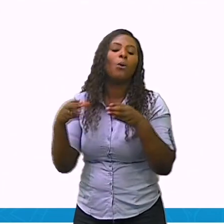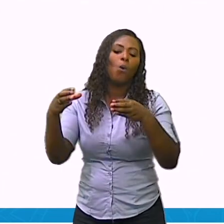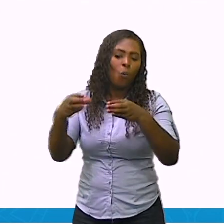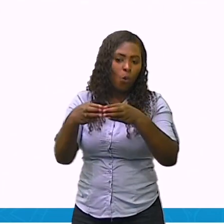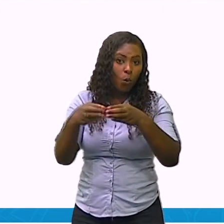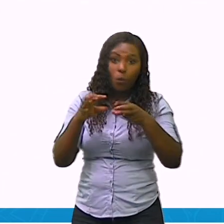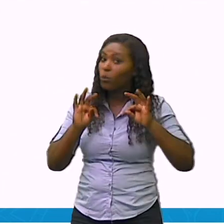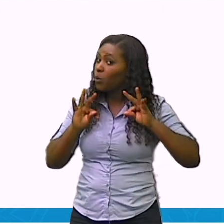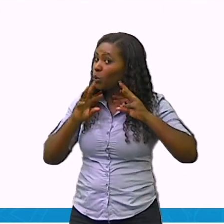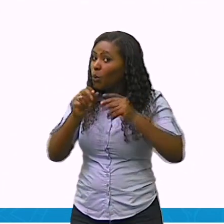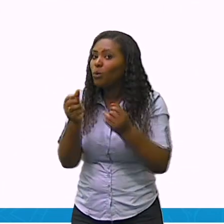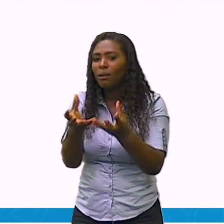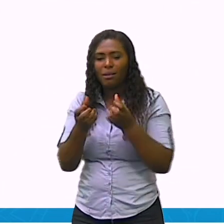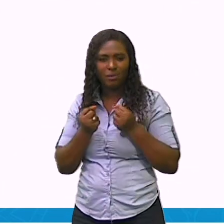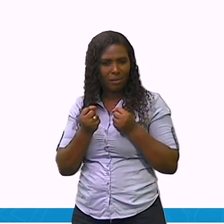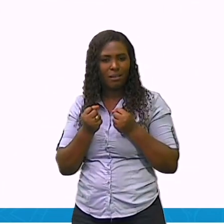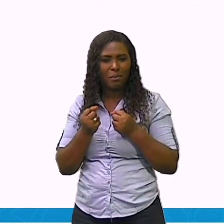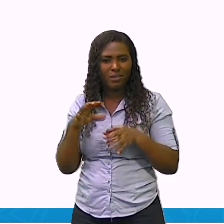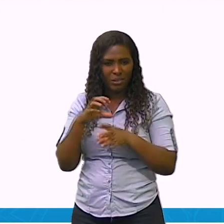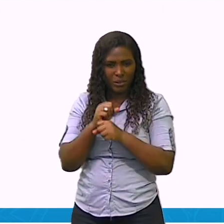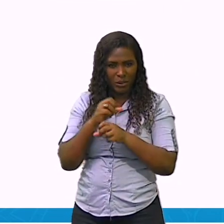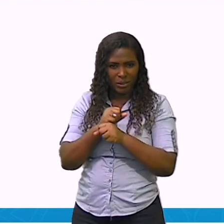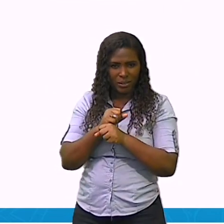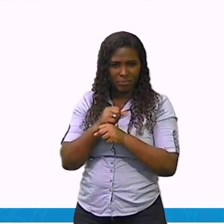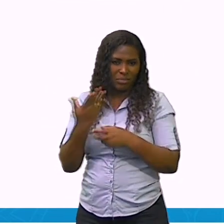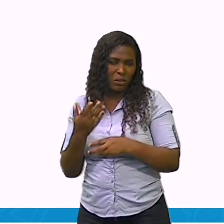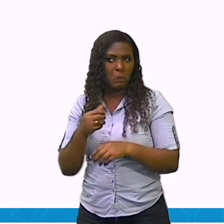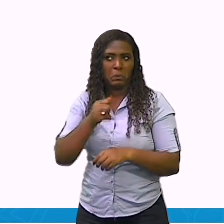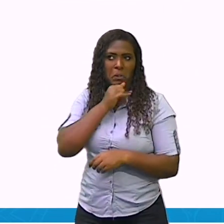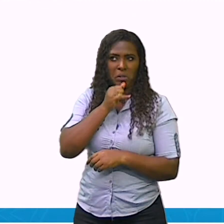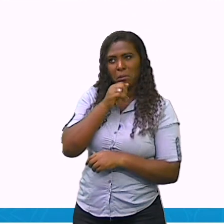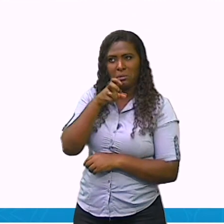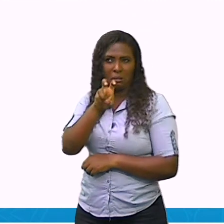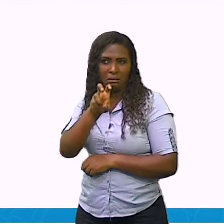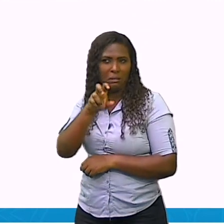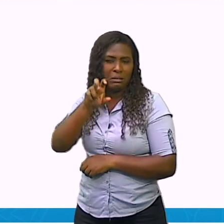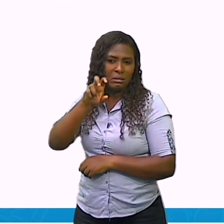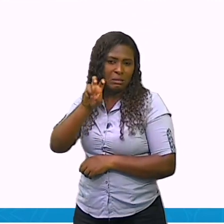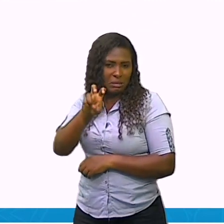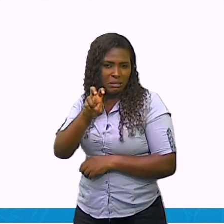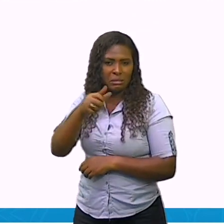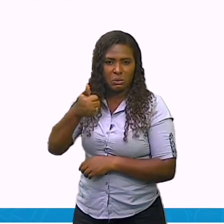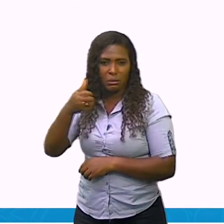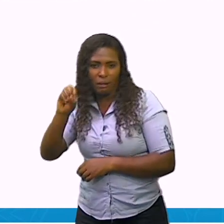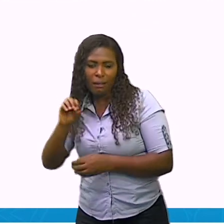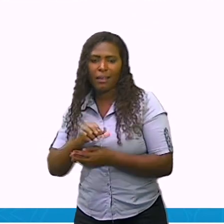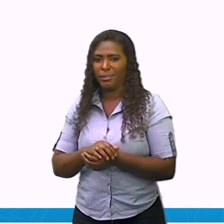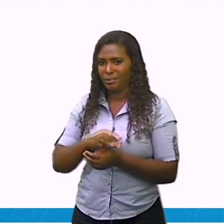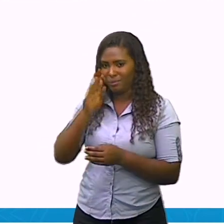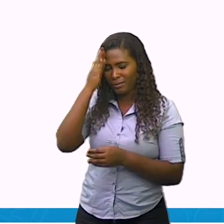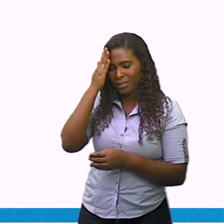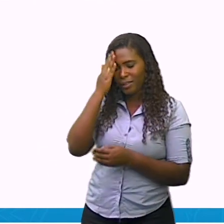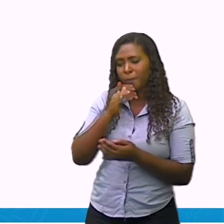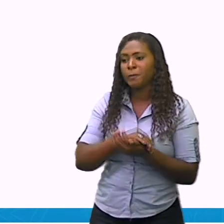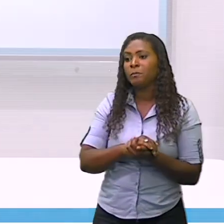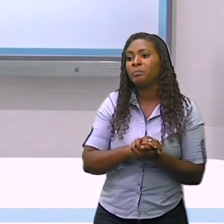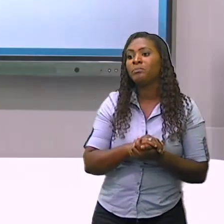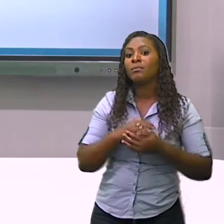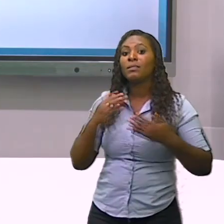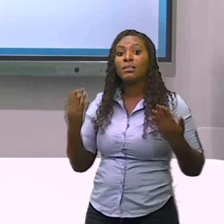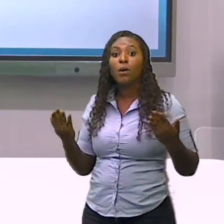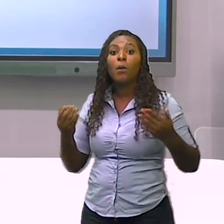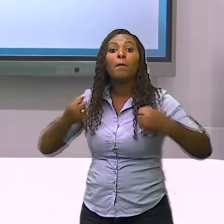quê? Porque no A é a relação, a variável dependente, ela tem que